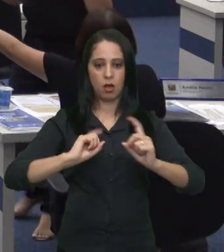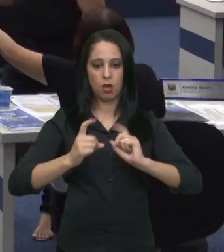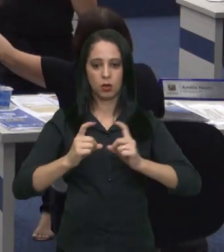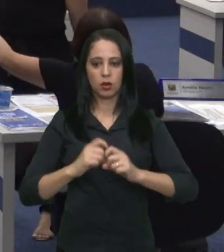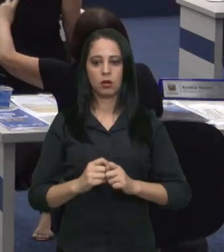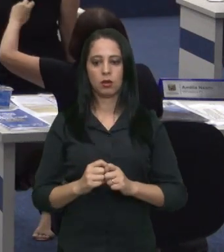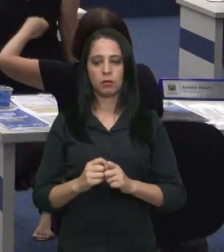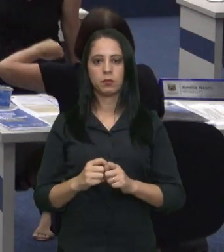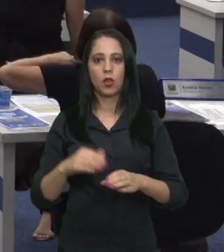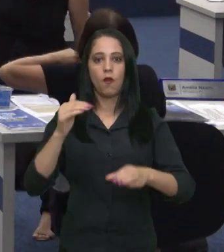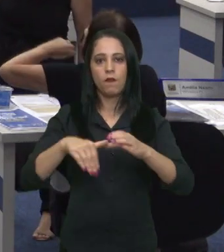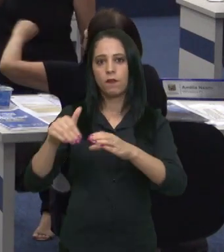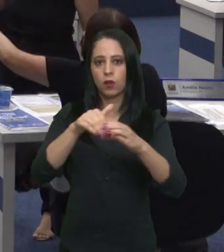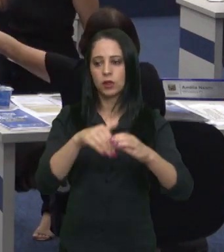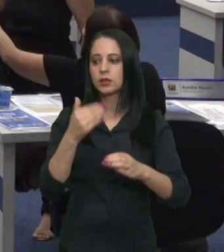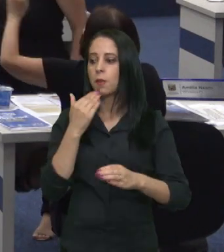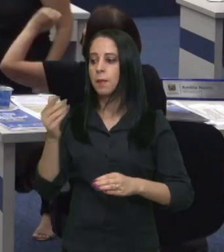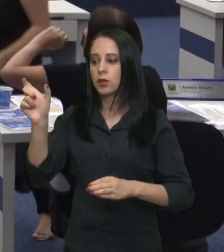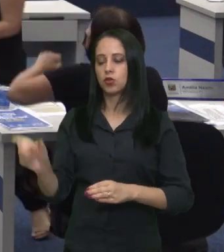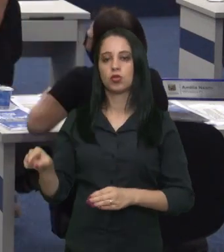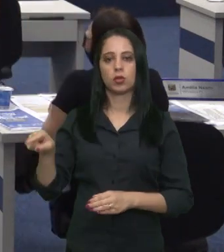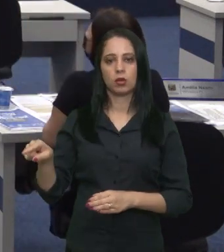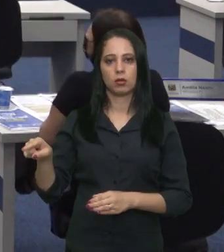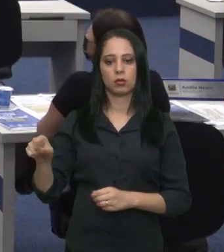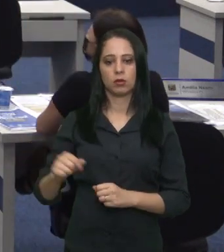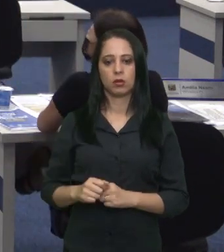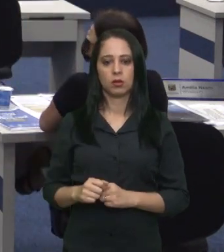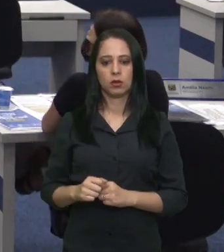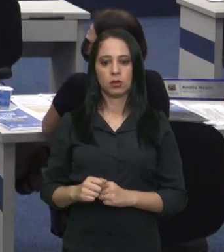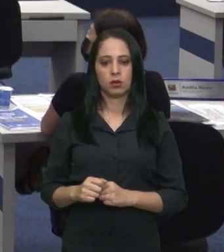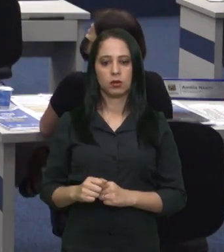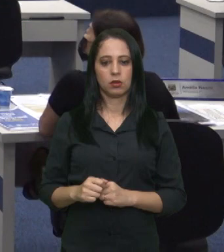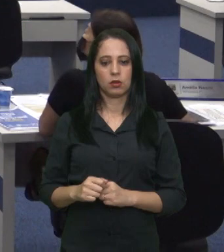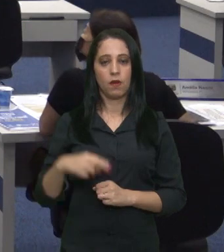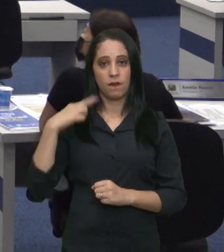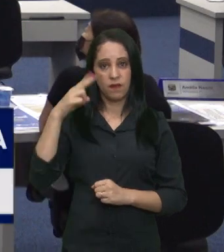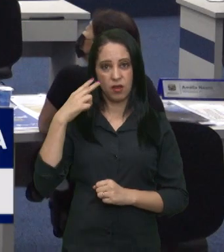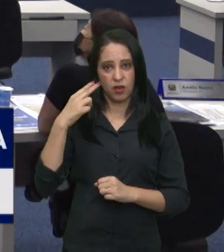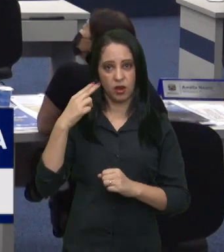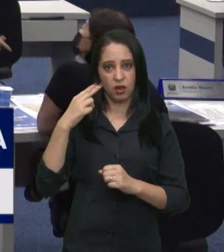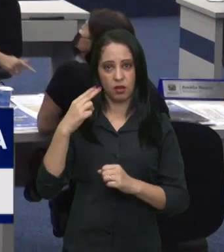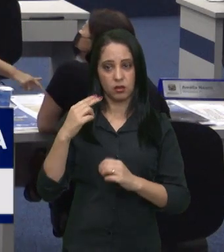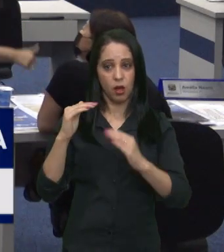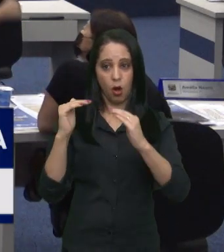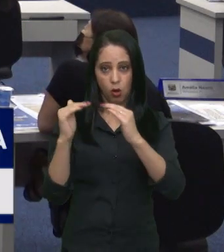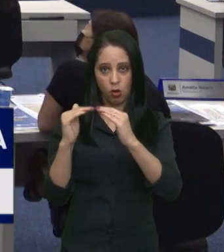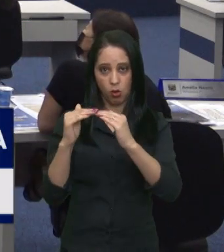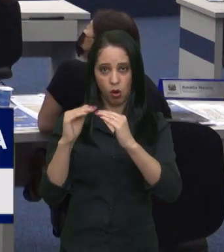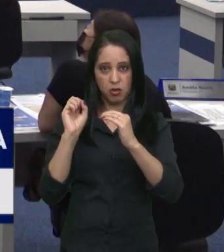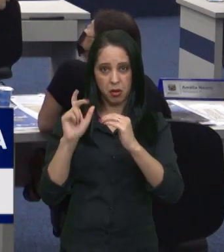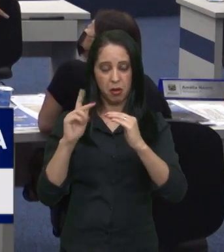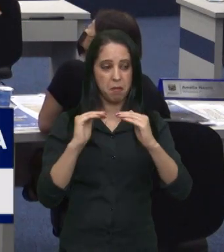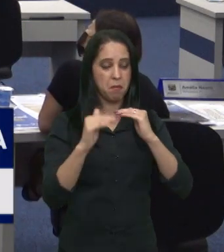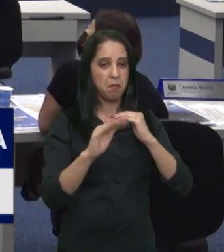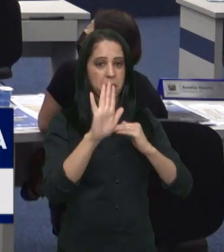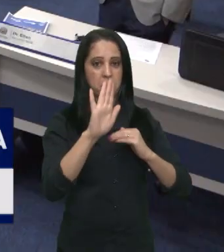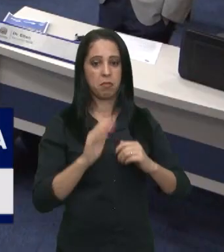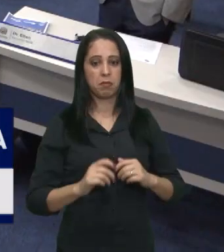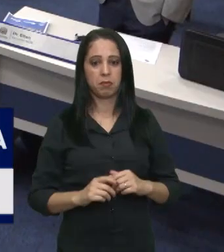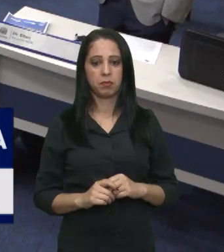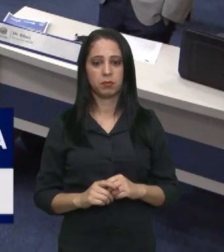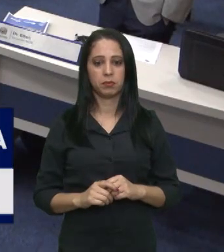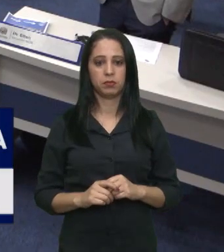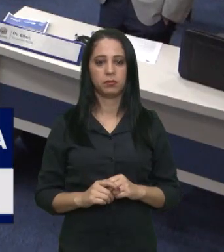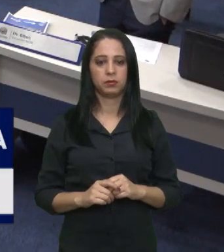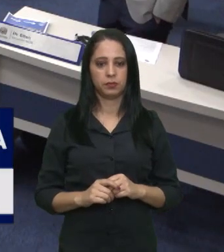votação, o pedido verbal do vereador Juvenil Silvério. Vereadores favoráveis, permaneça em comissão. Os contrários se manifestem. Nenhuma